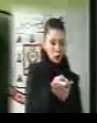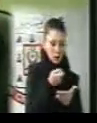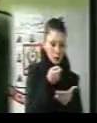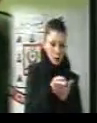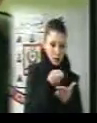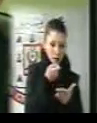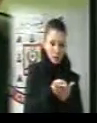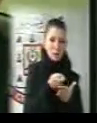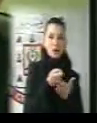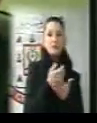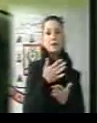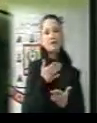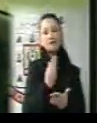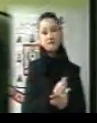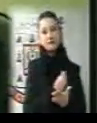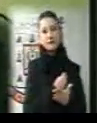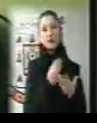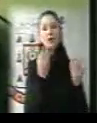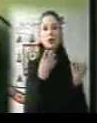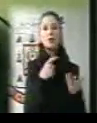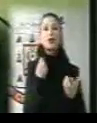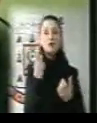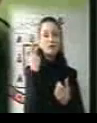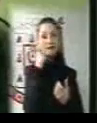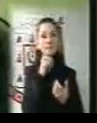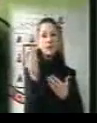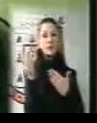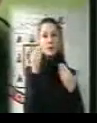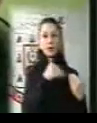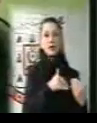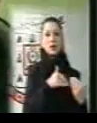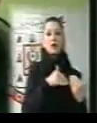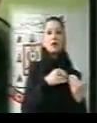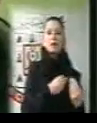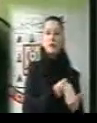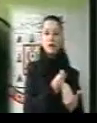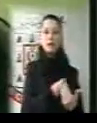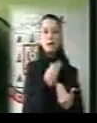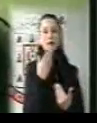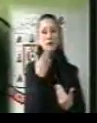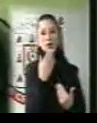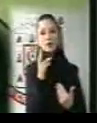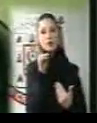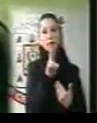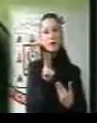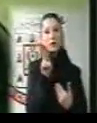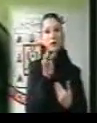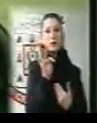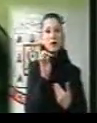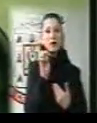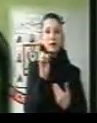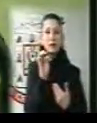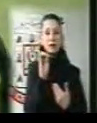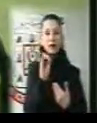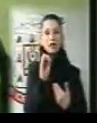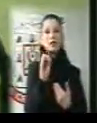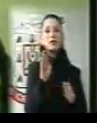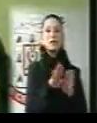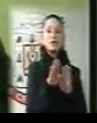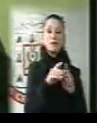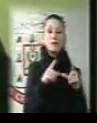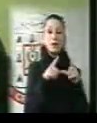presença, e hoje conseguimos conciliar nessa noite, né, a pedido da vereadora Tatiana e também pelo requerimento do meu